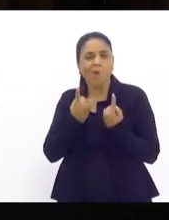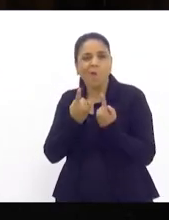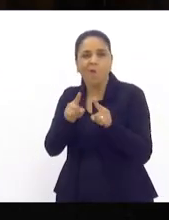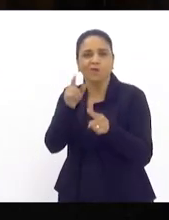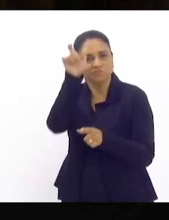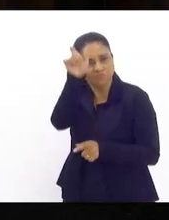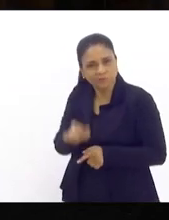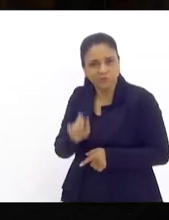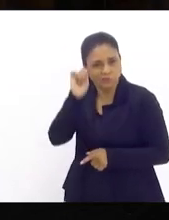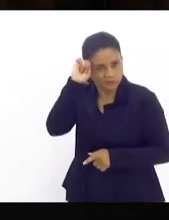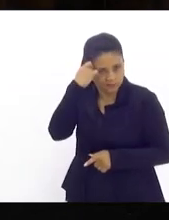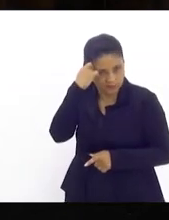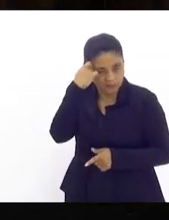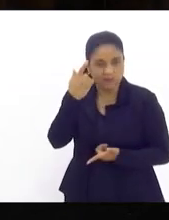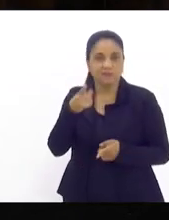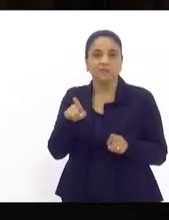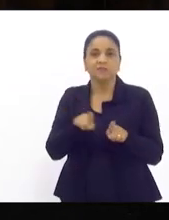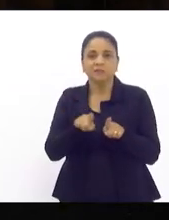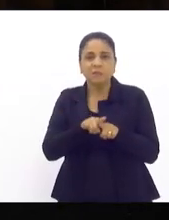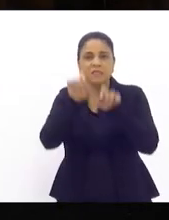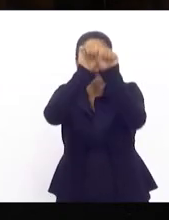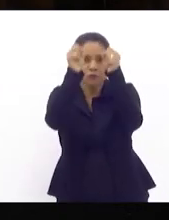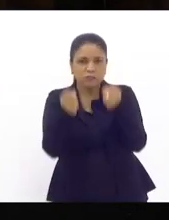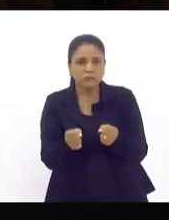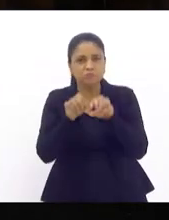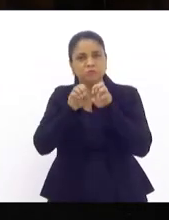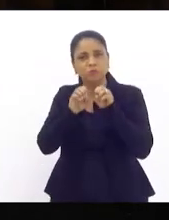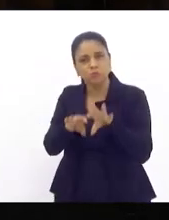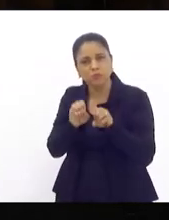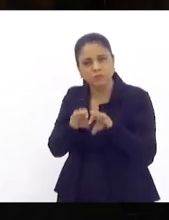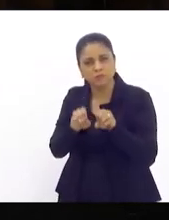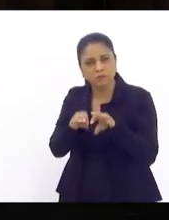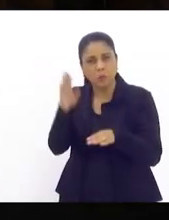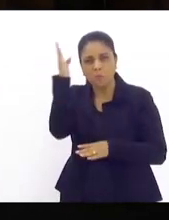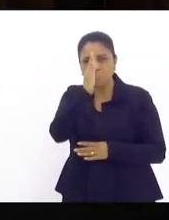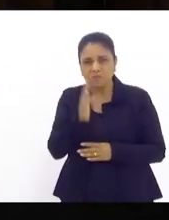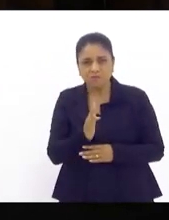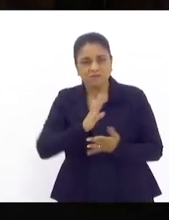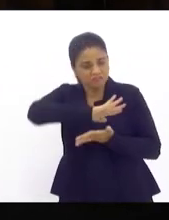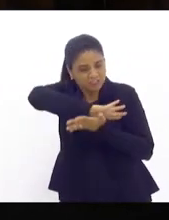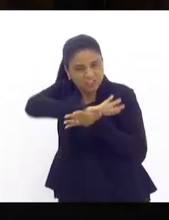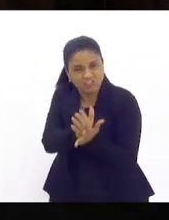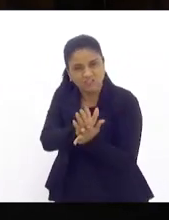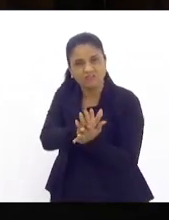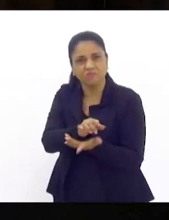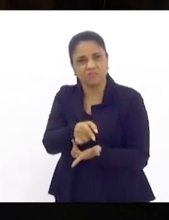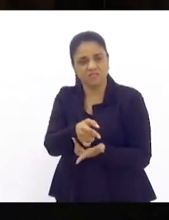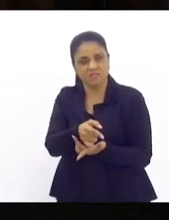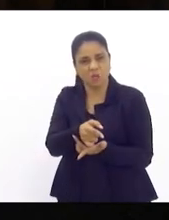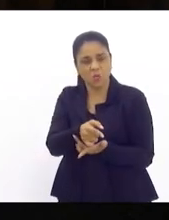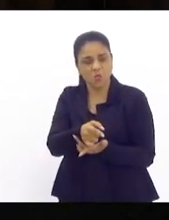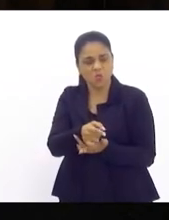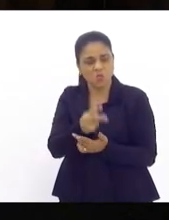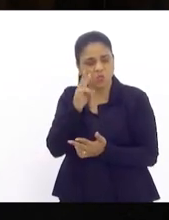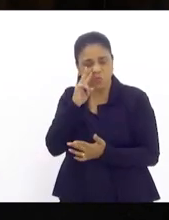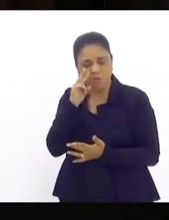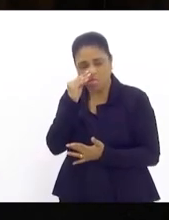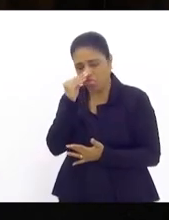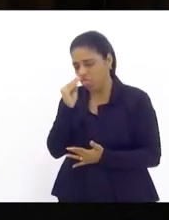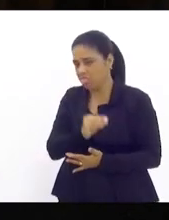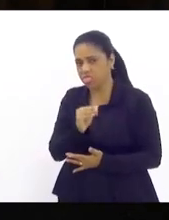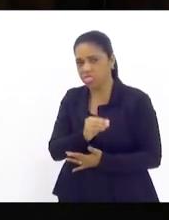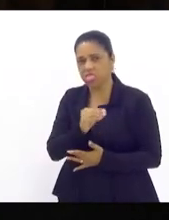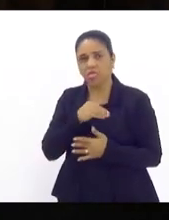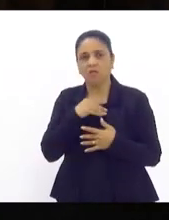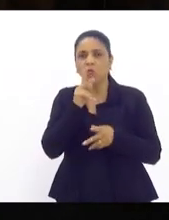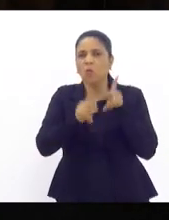temos, no sistema educacional brasileiro, a discriminação e o não olhar do povo